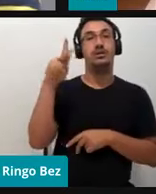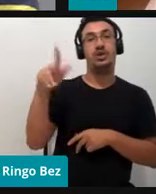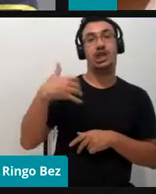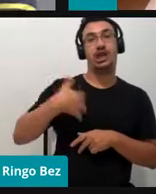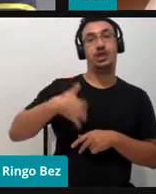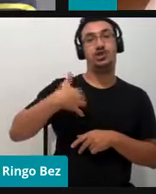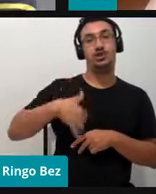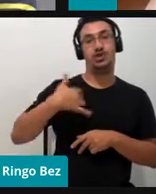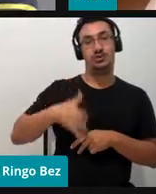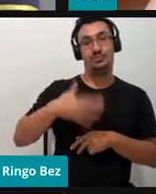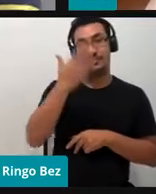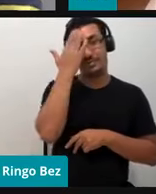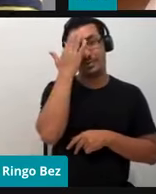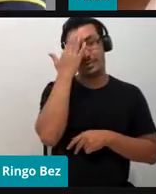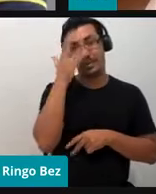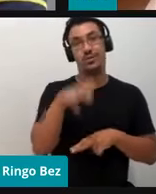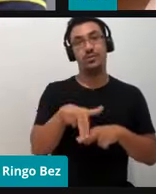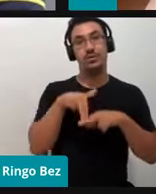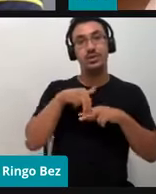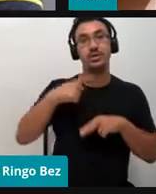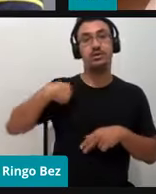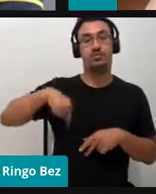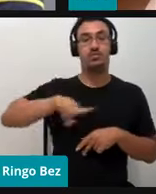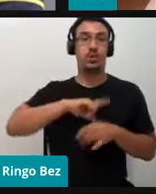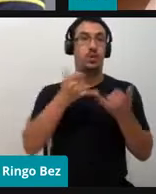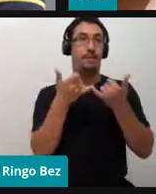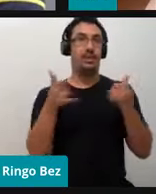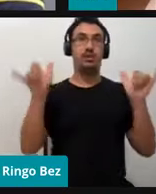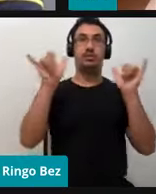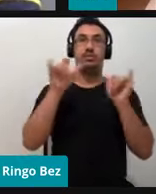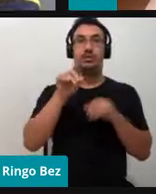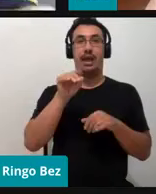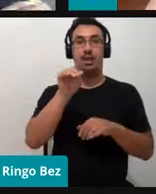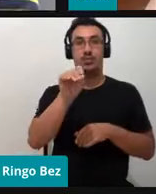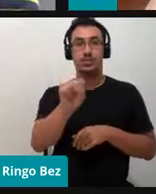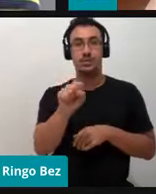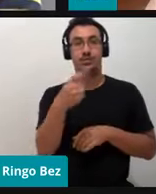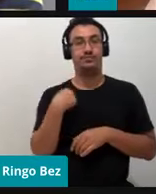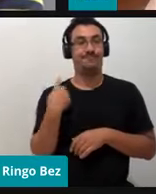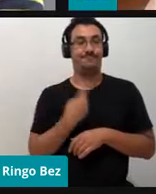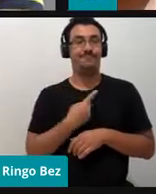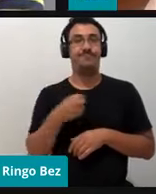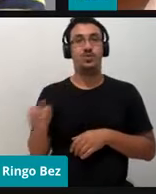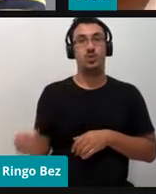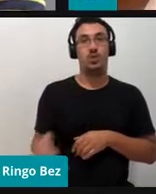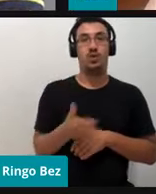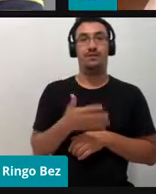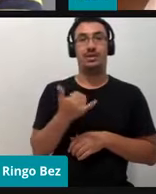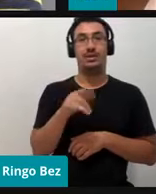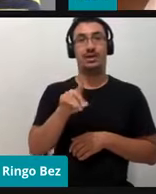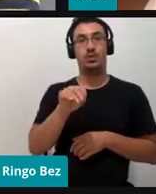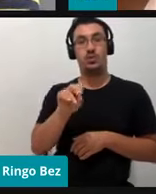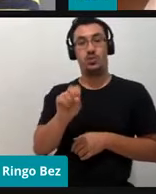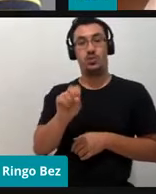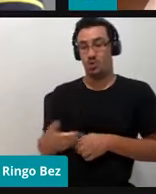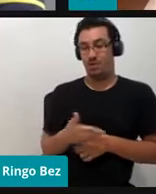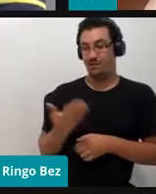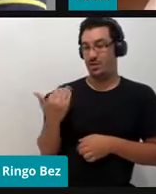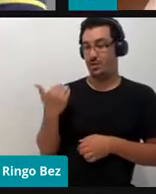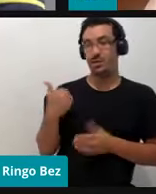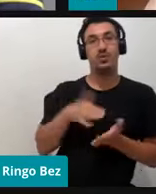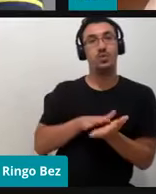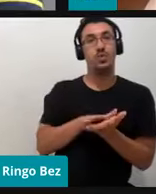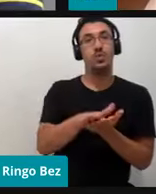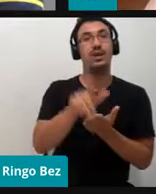Então, é chocante esses dados, né? Esses dados são novinhos em folha, acabou de sair o ranking